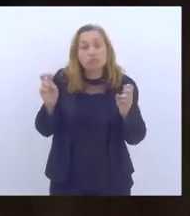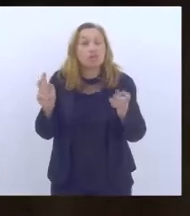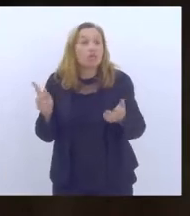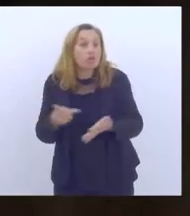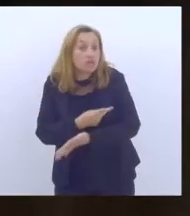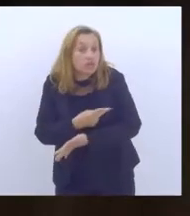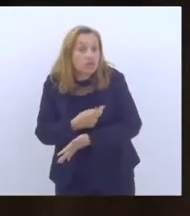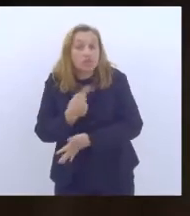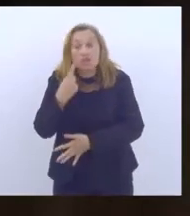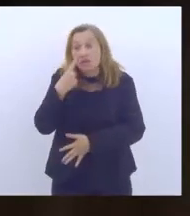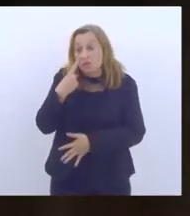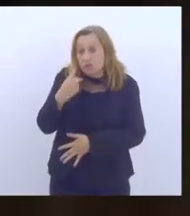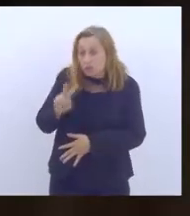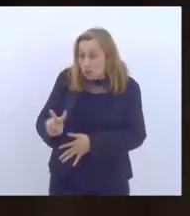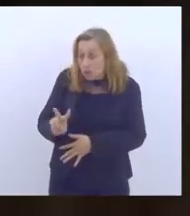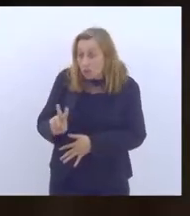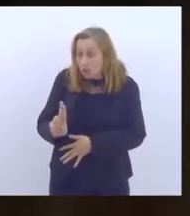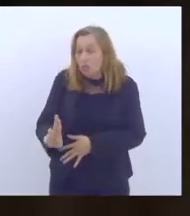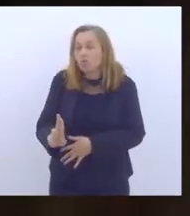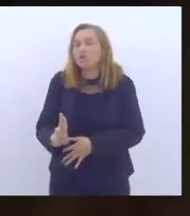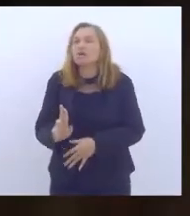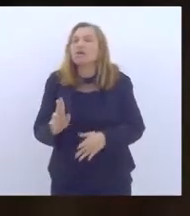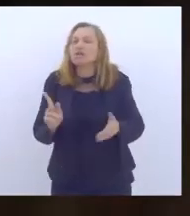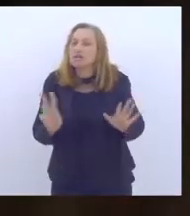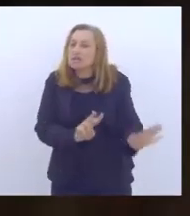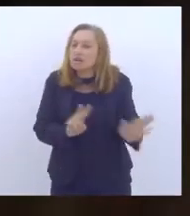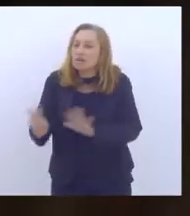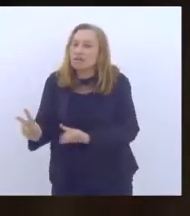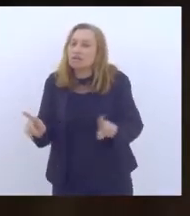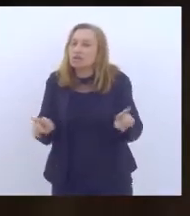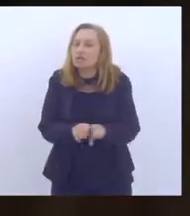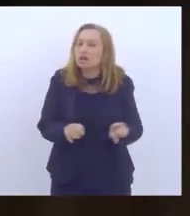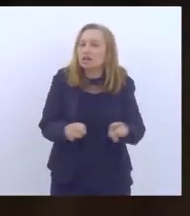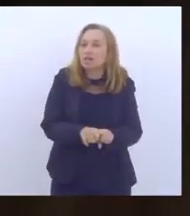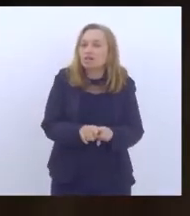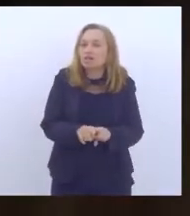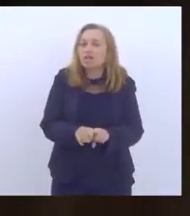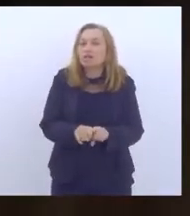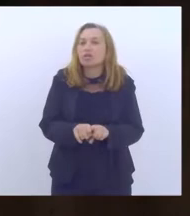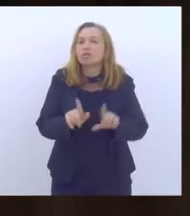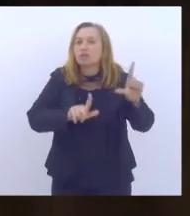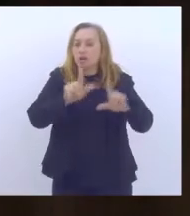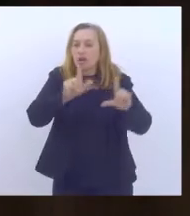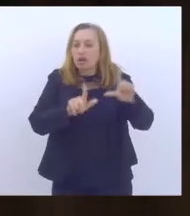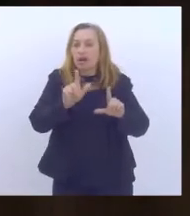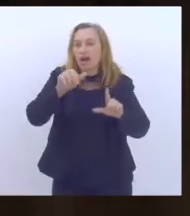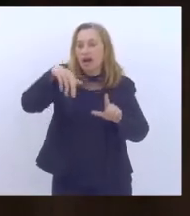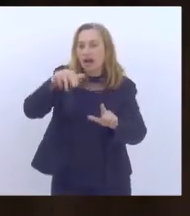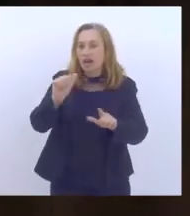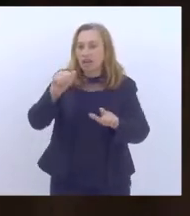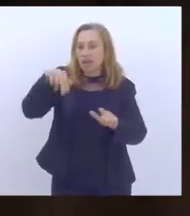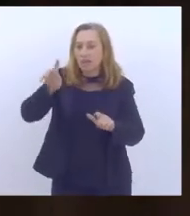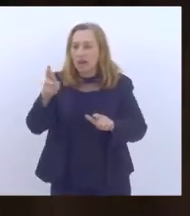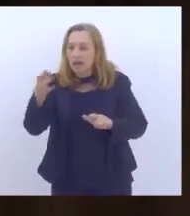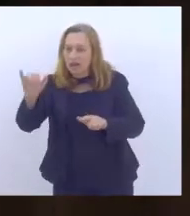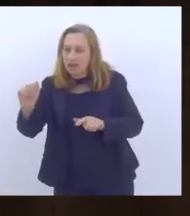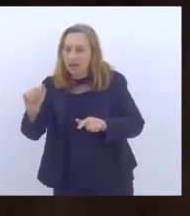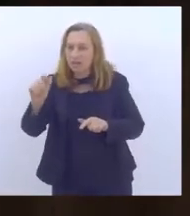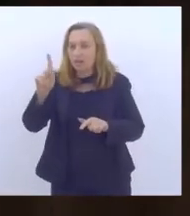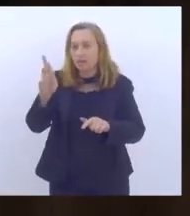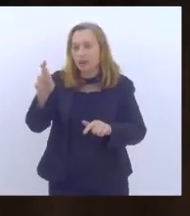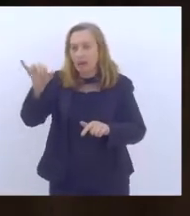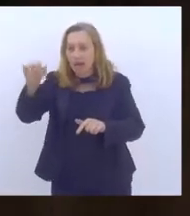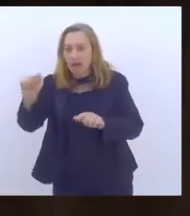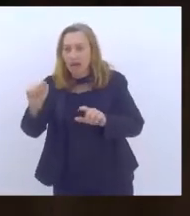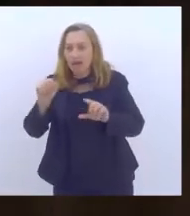acontecendo a gente viu nessa semana também no programa da Ana Maria Braga uma mulher branca um programa